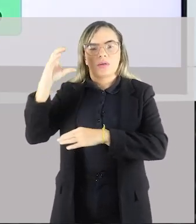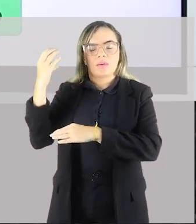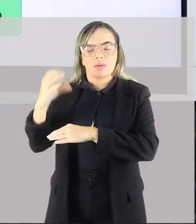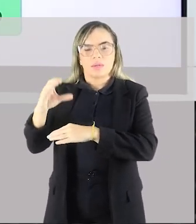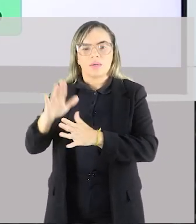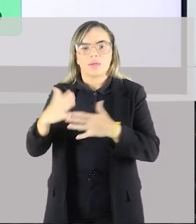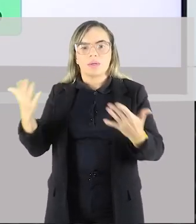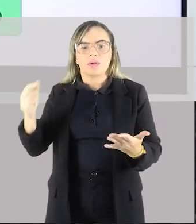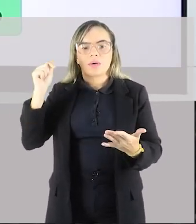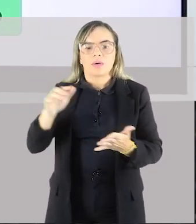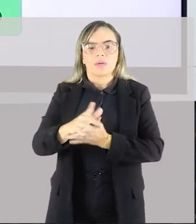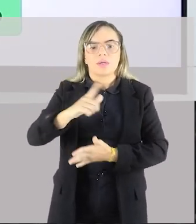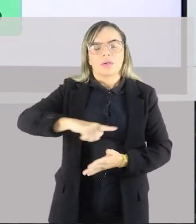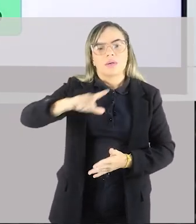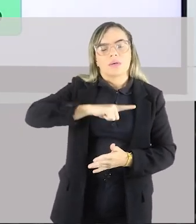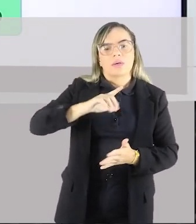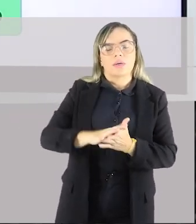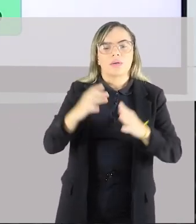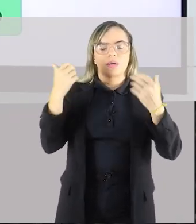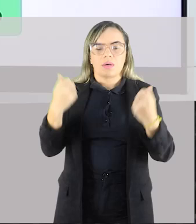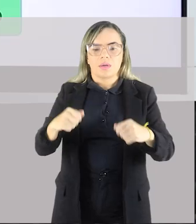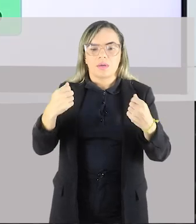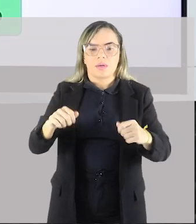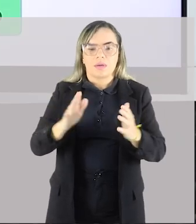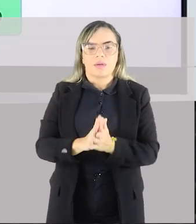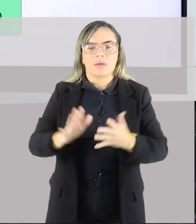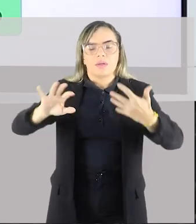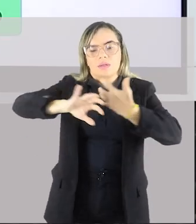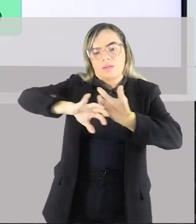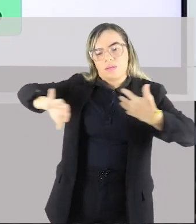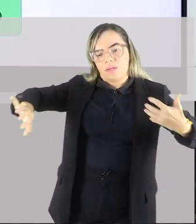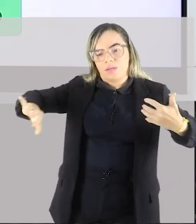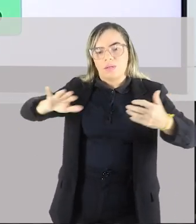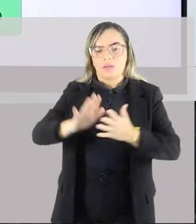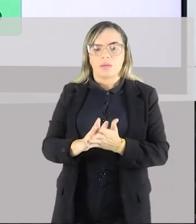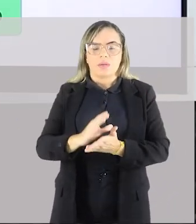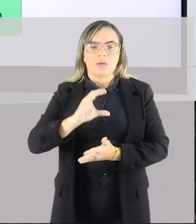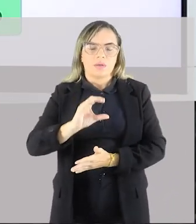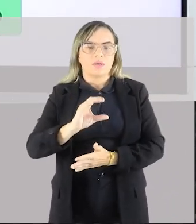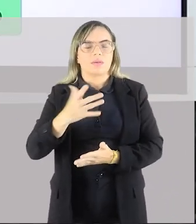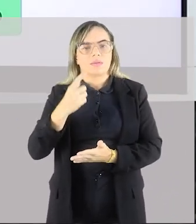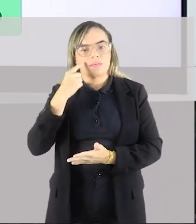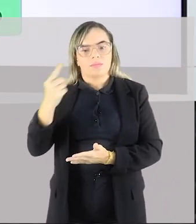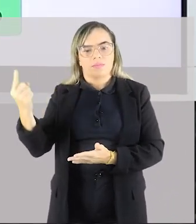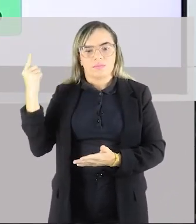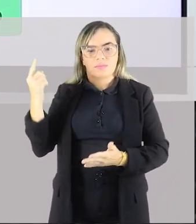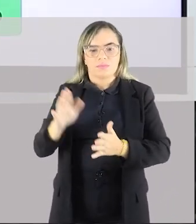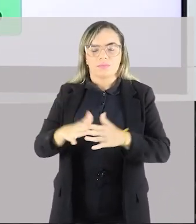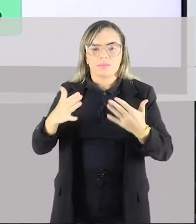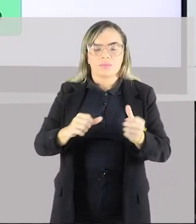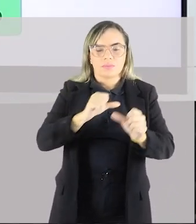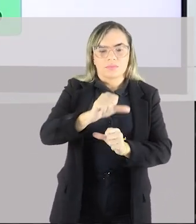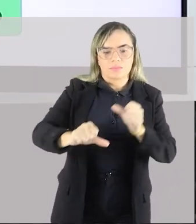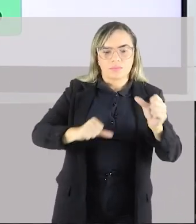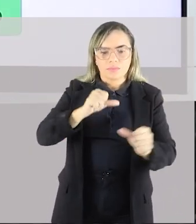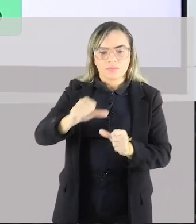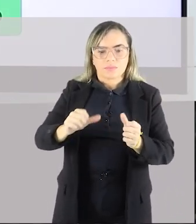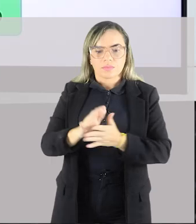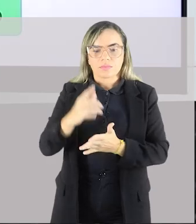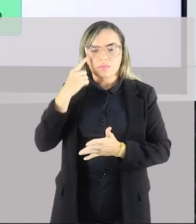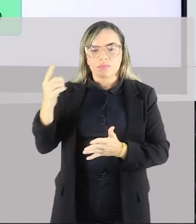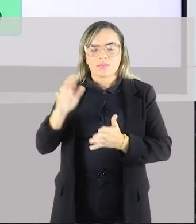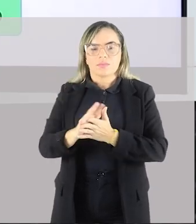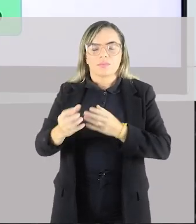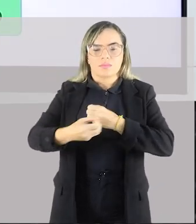que a gente precisa fazer com ela? A gente precisa separar esses carbonos. Então, a gente vai transformar